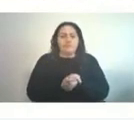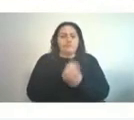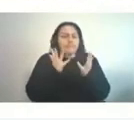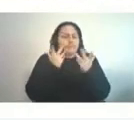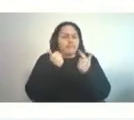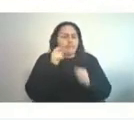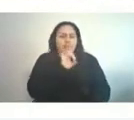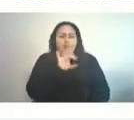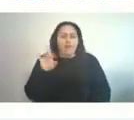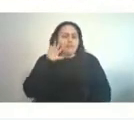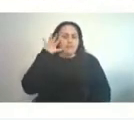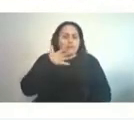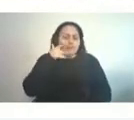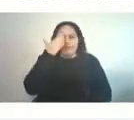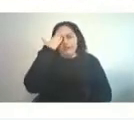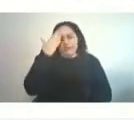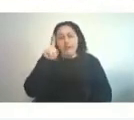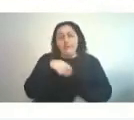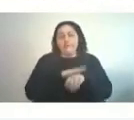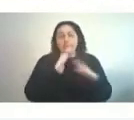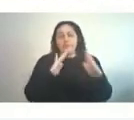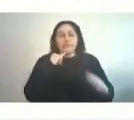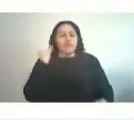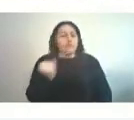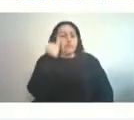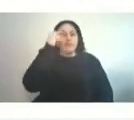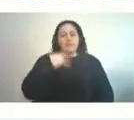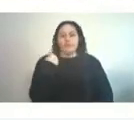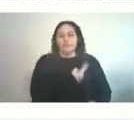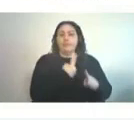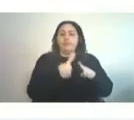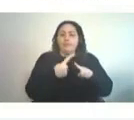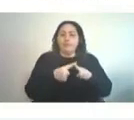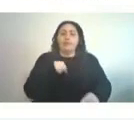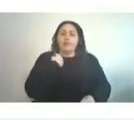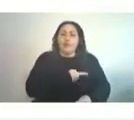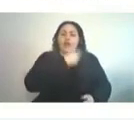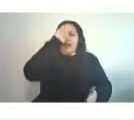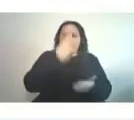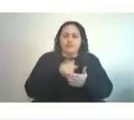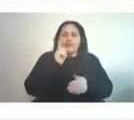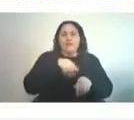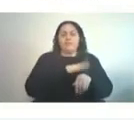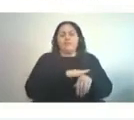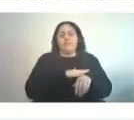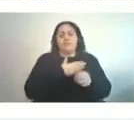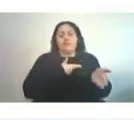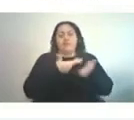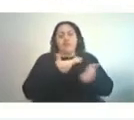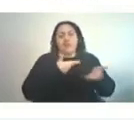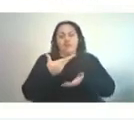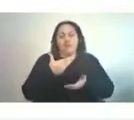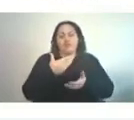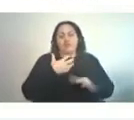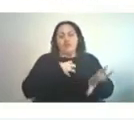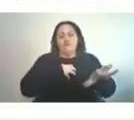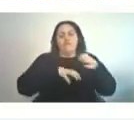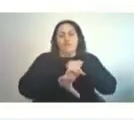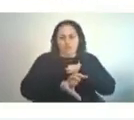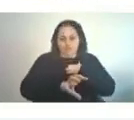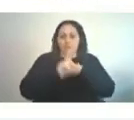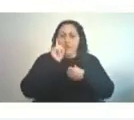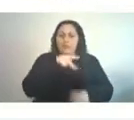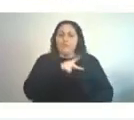obrigada, foi um momento muito importante para nós que tanto valorizamos o diálogo afetivo, diz a professora Lúcia Pelanda.